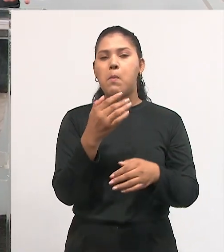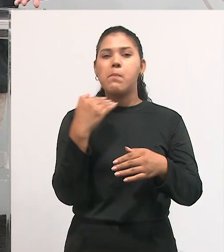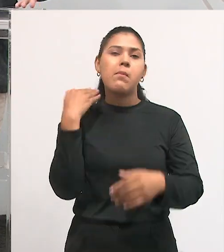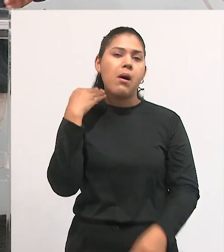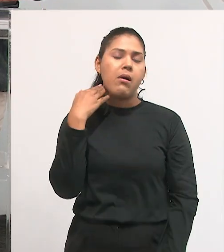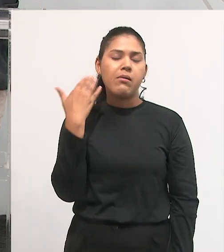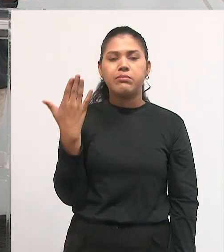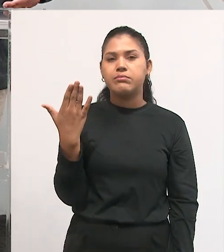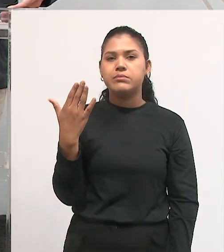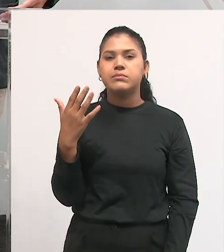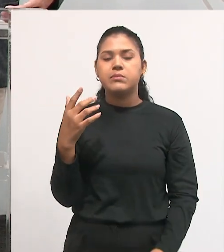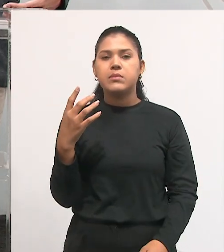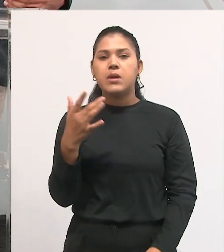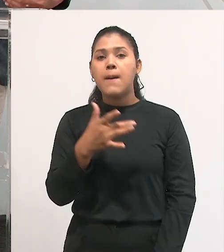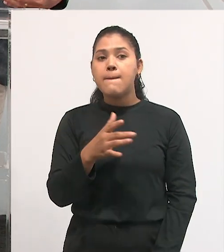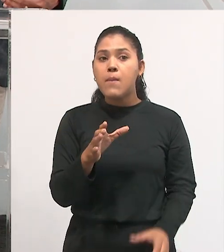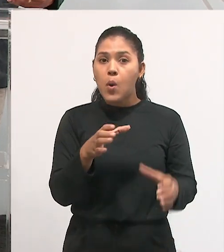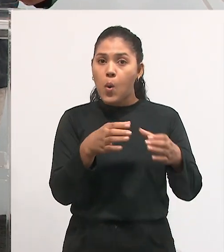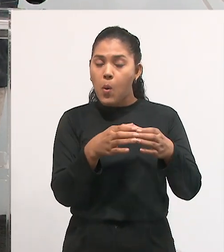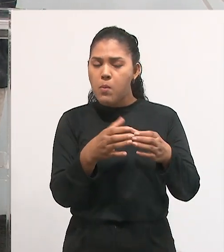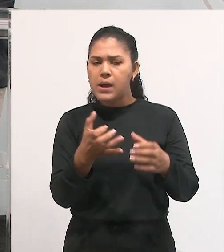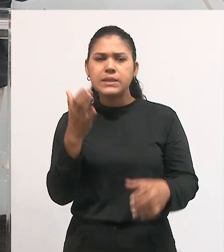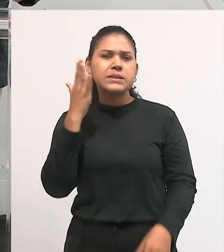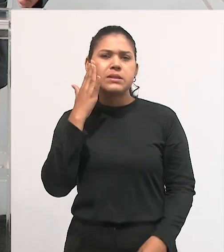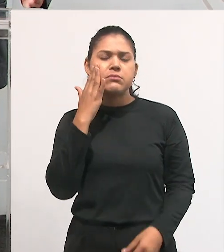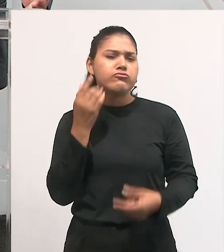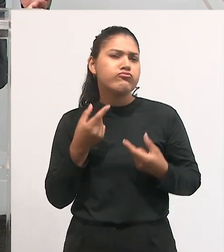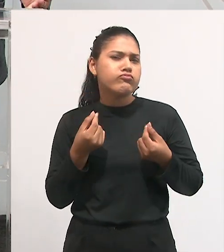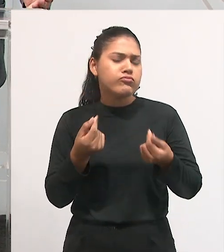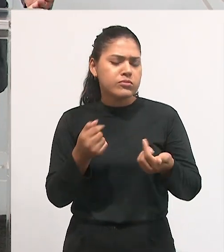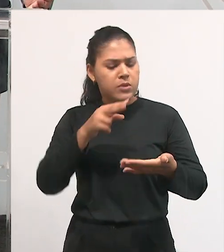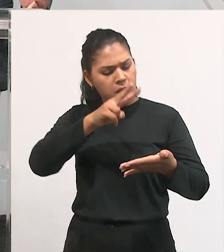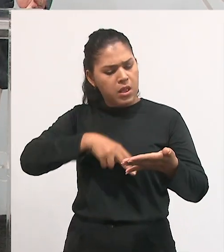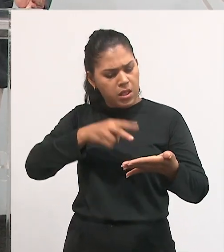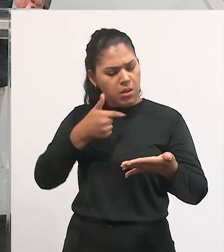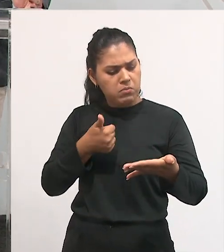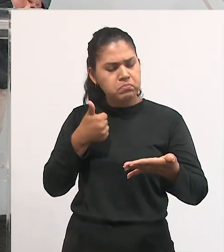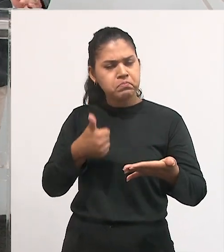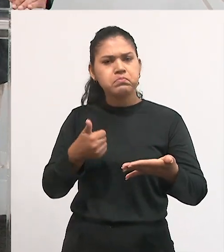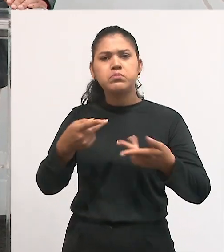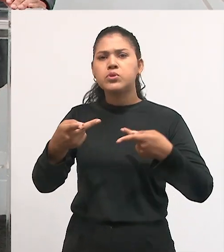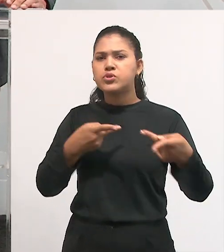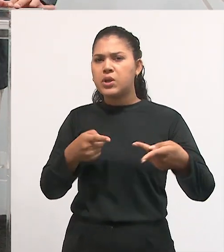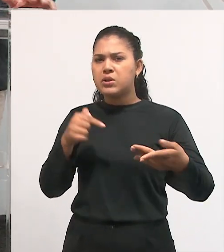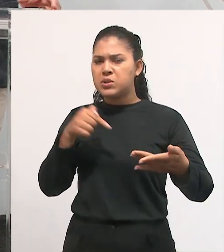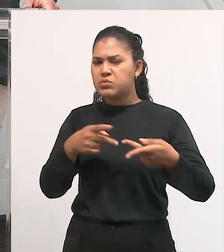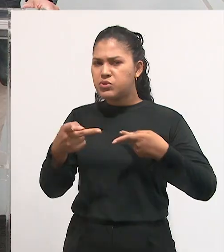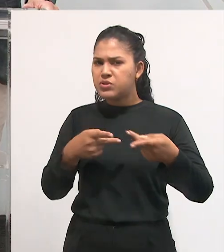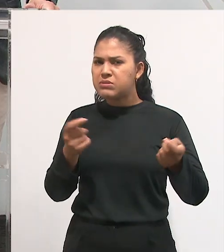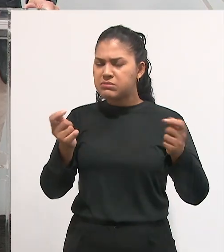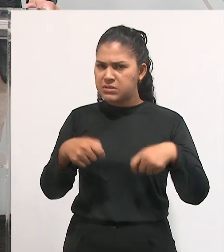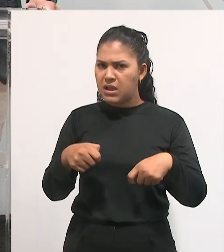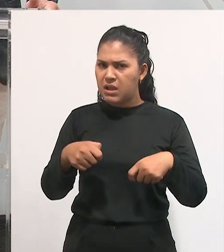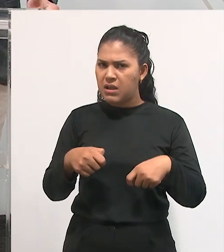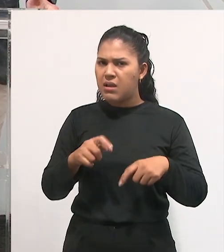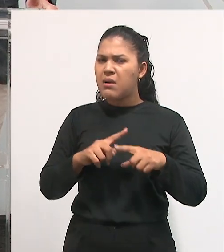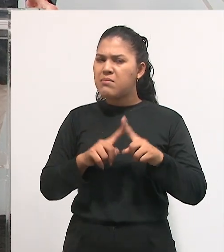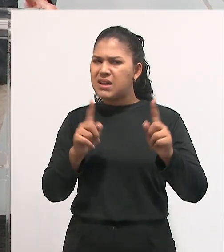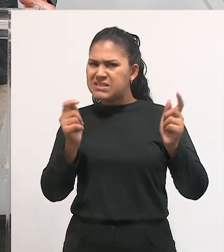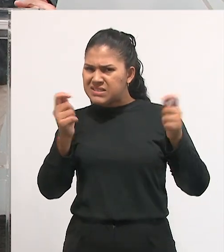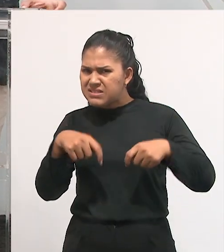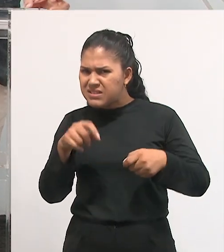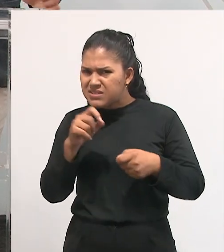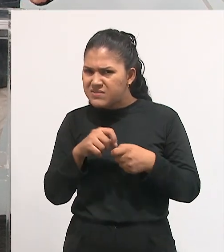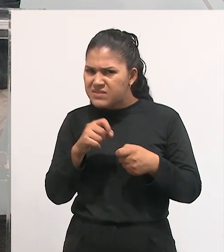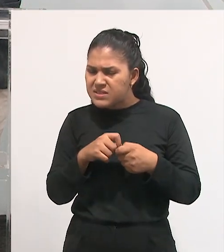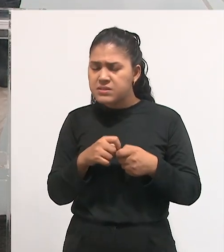um banco, né? Ele vai querer saber. Poxa, ele vai olhar e vai ler o seu projeto e falar, olha, será que esse projeto é viável? Né? Será